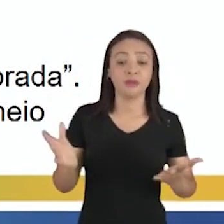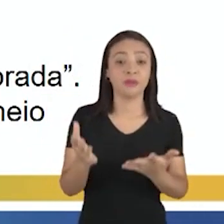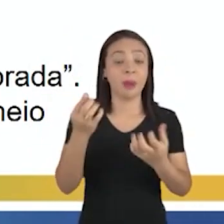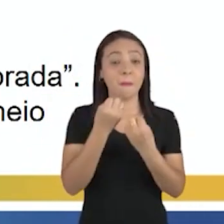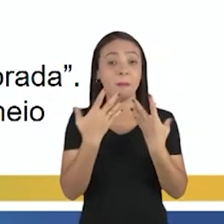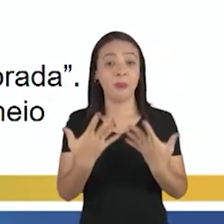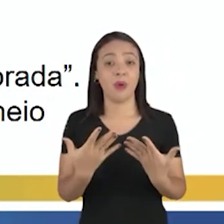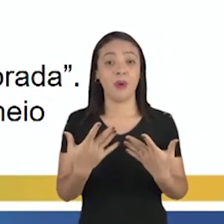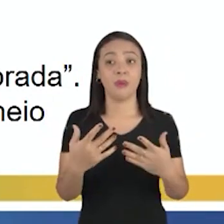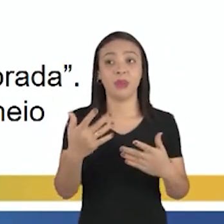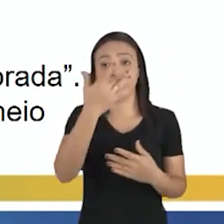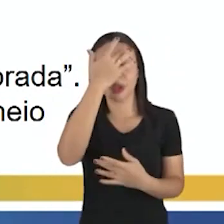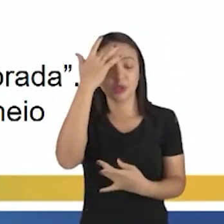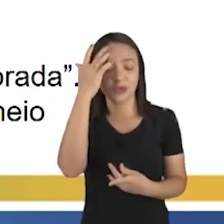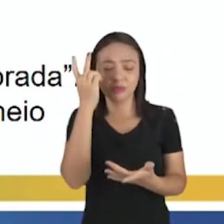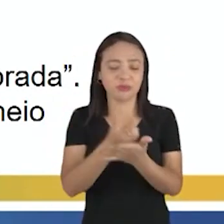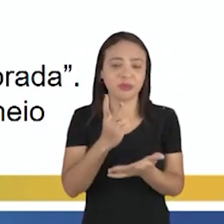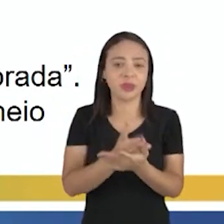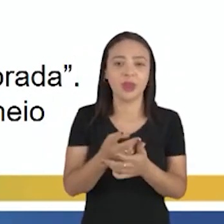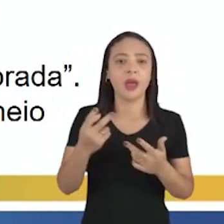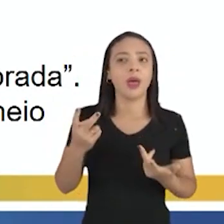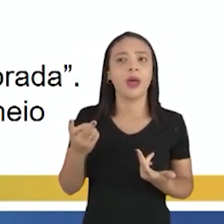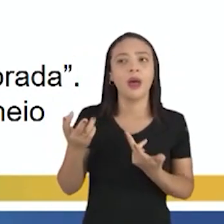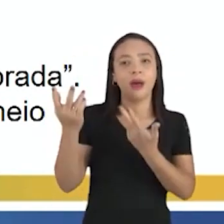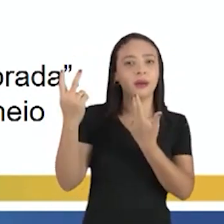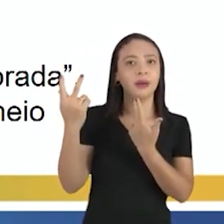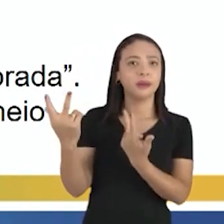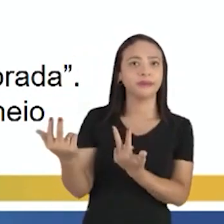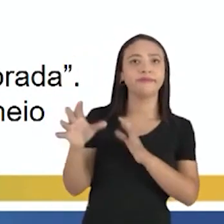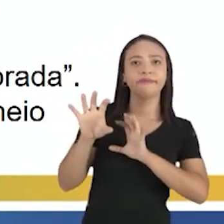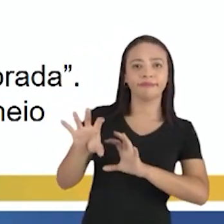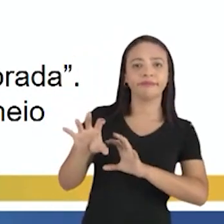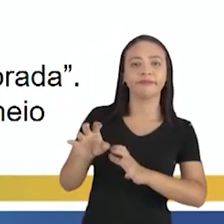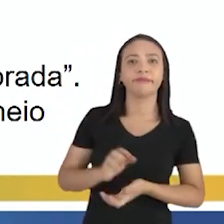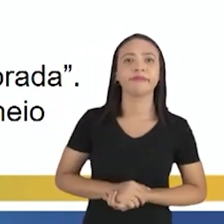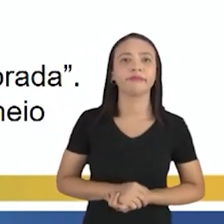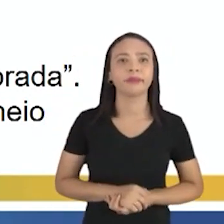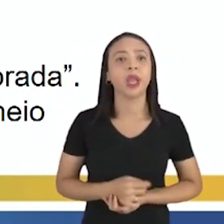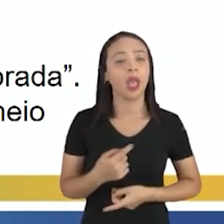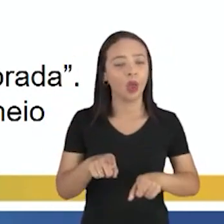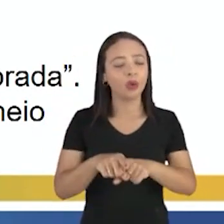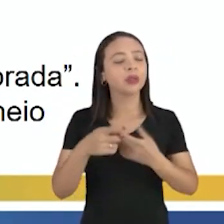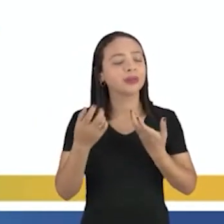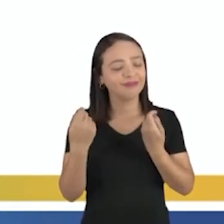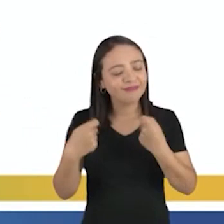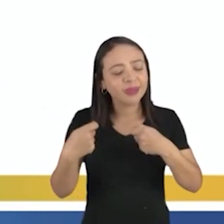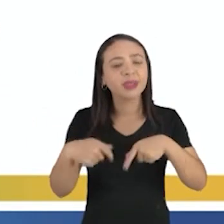andava meio assim. É como me botaram no colo. Também eu preciso.